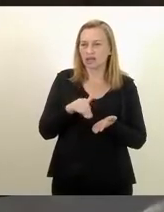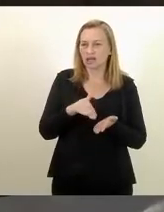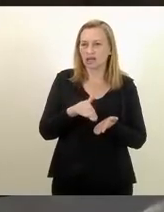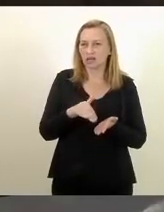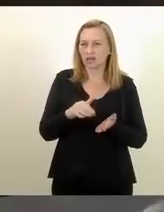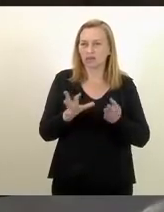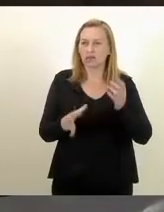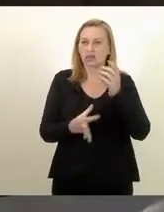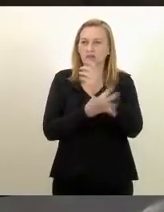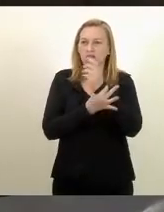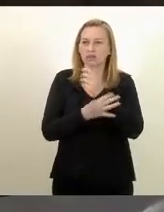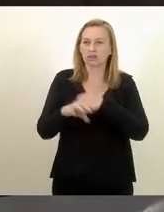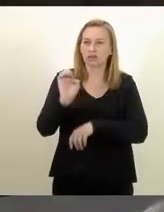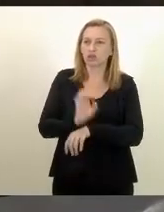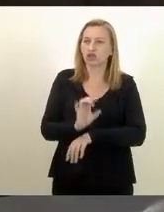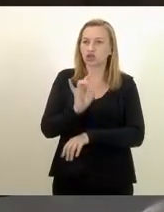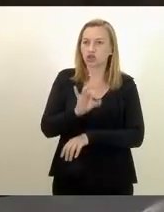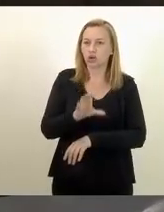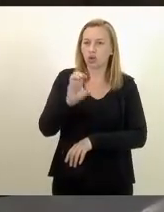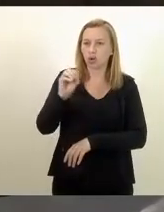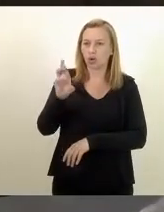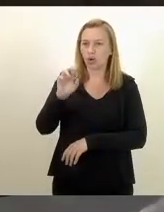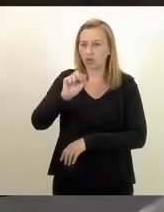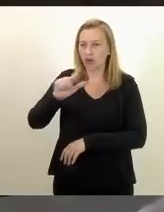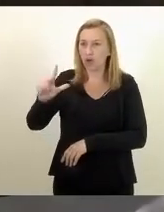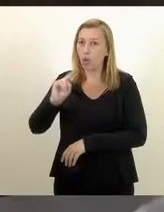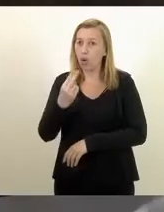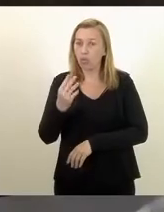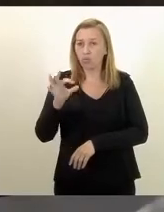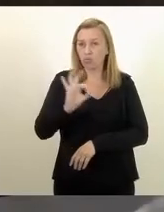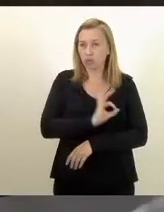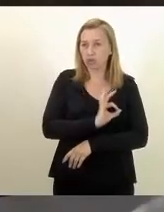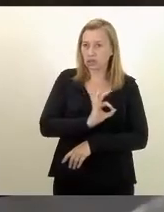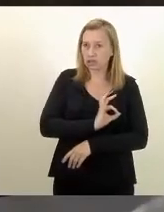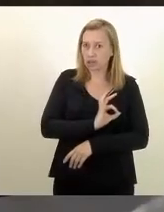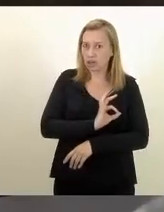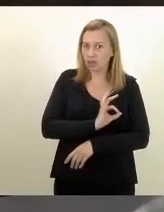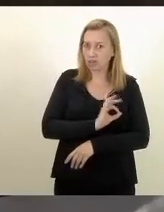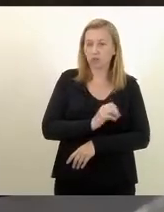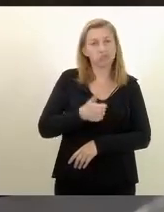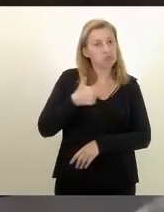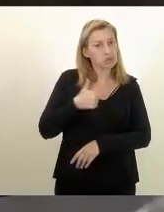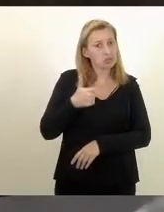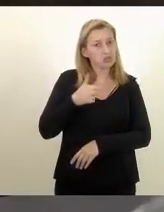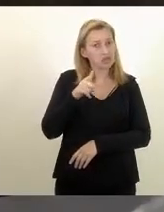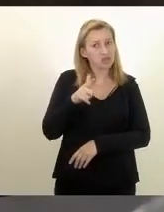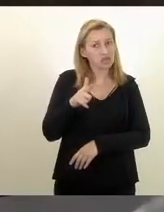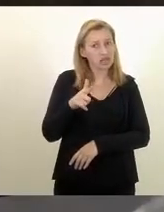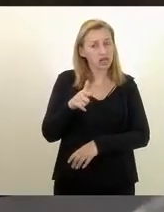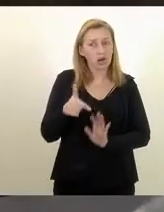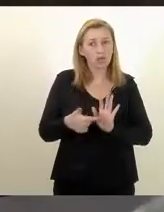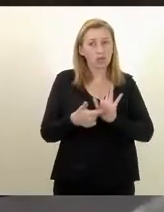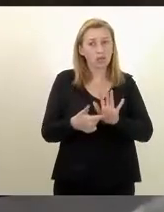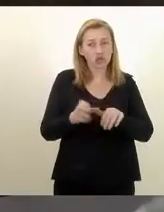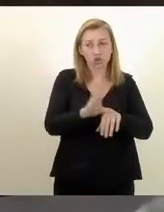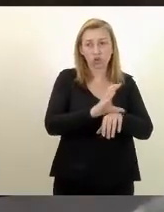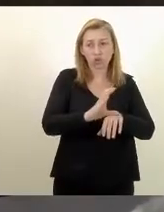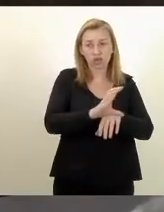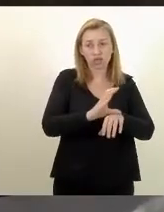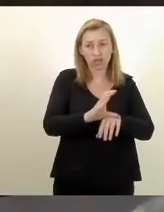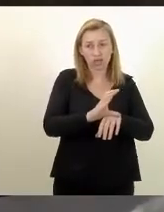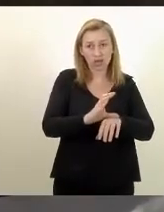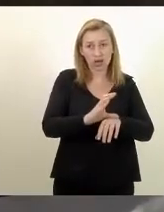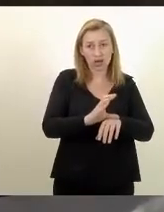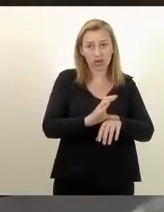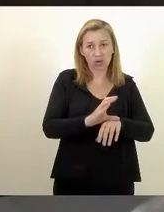por um coronel ou por um policial em primeiro lugar você define na constituição aquilo que só tem competência